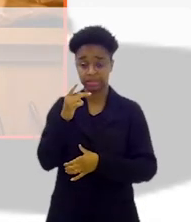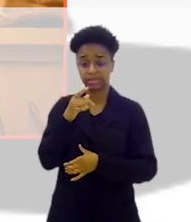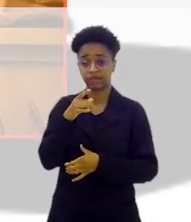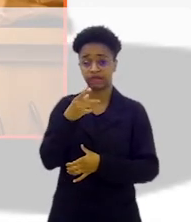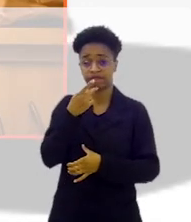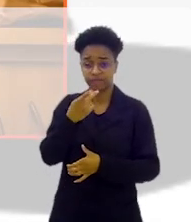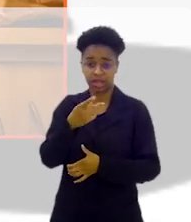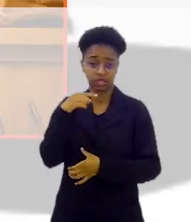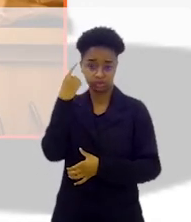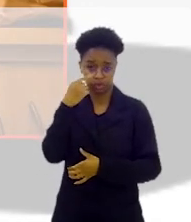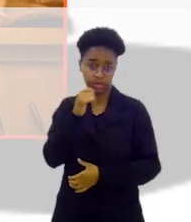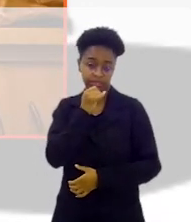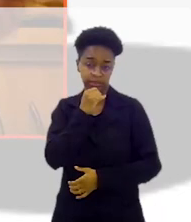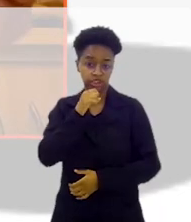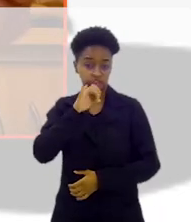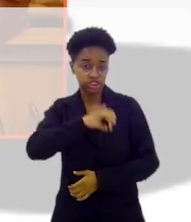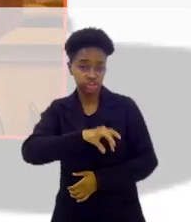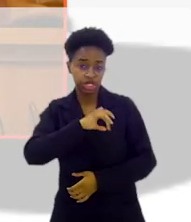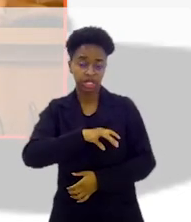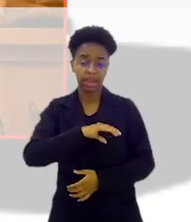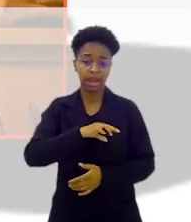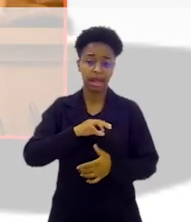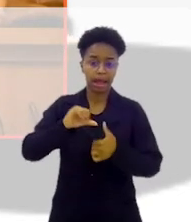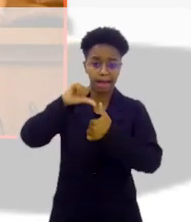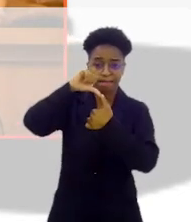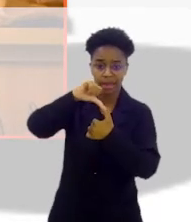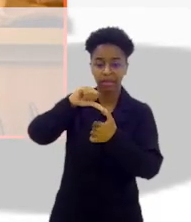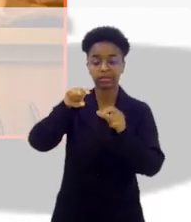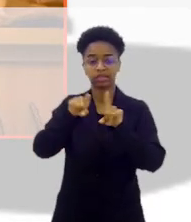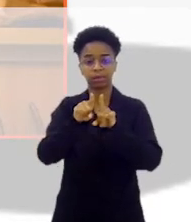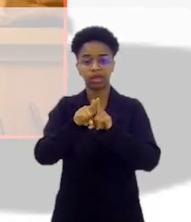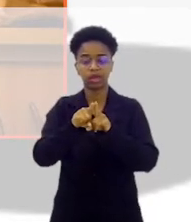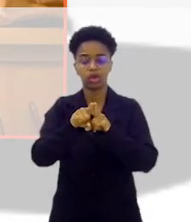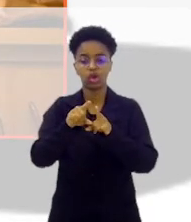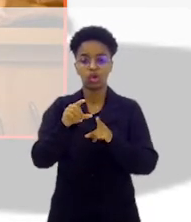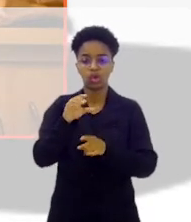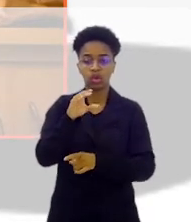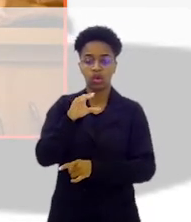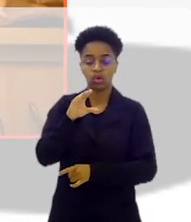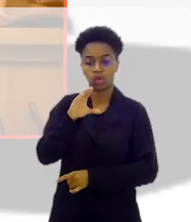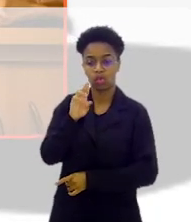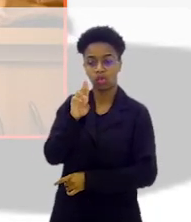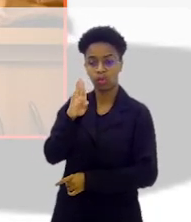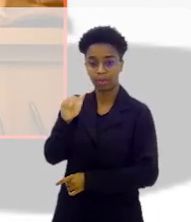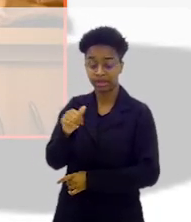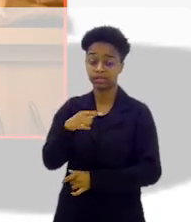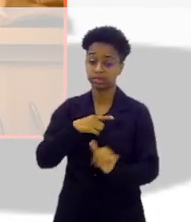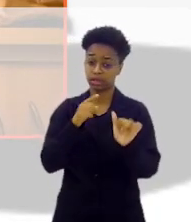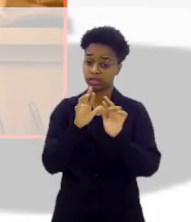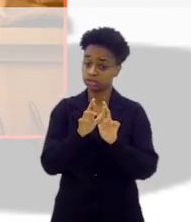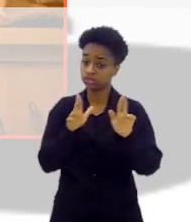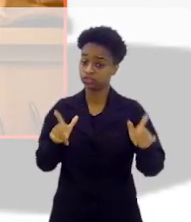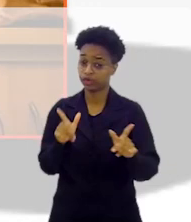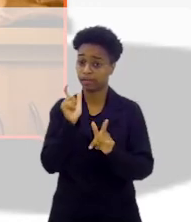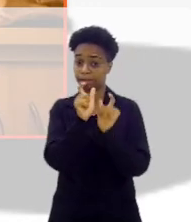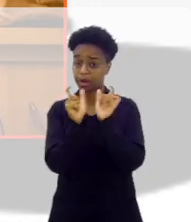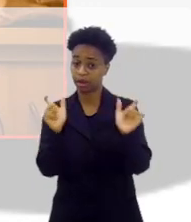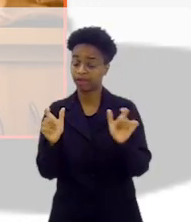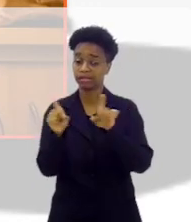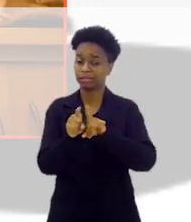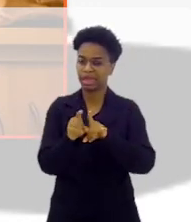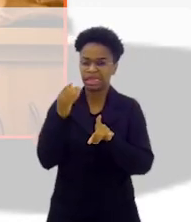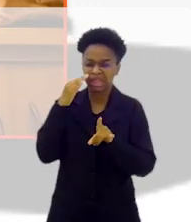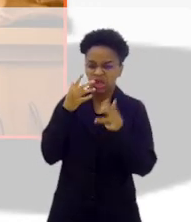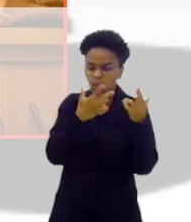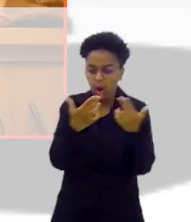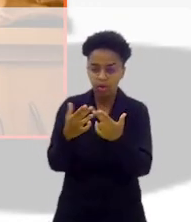Chile, América Central, Cuba e outros, existe já uma diferença de certas sentenças pronunciadas.